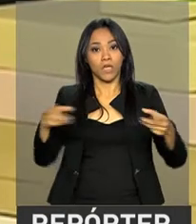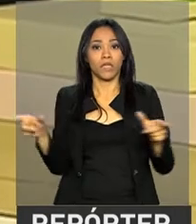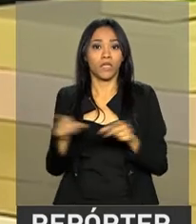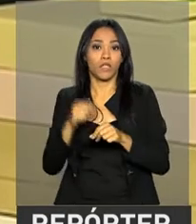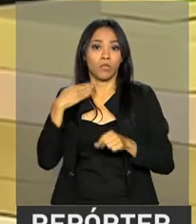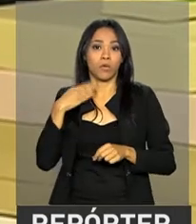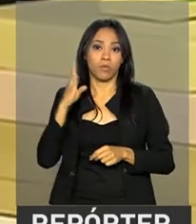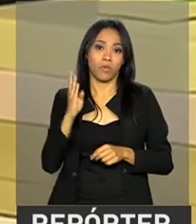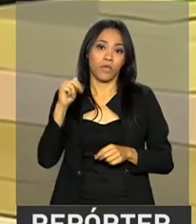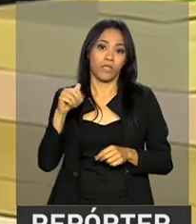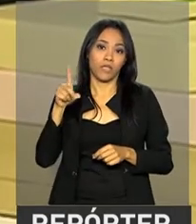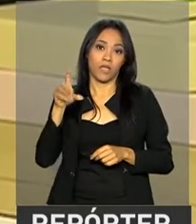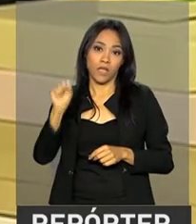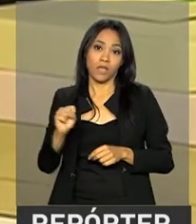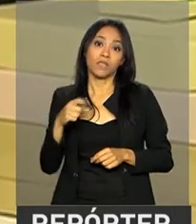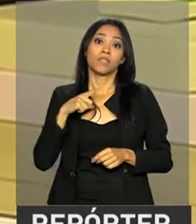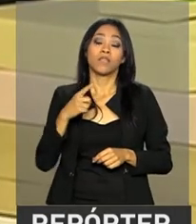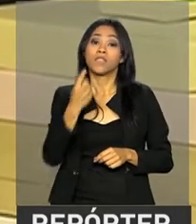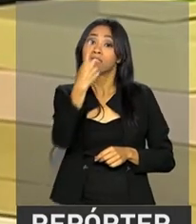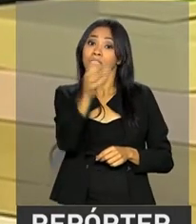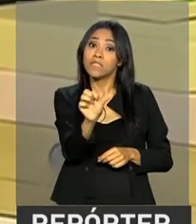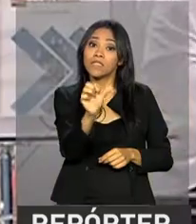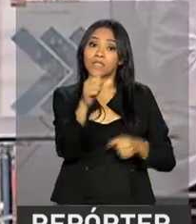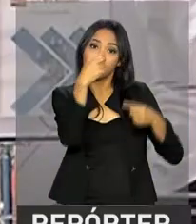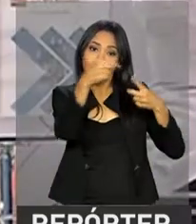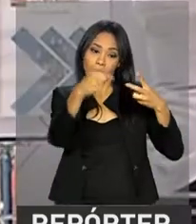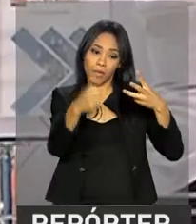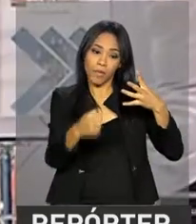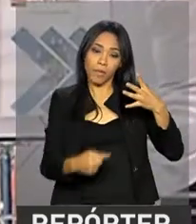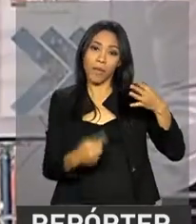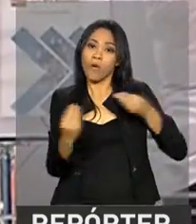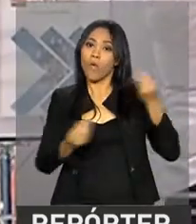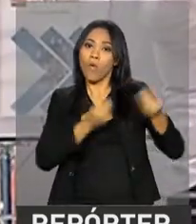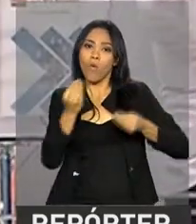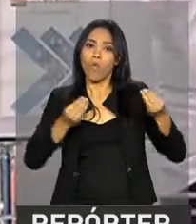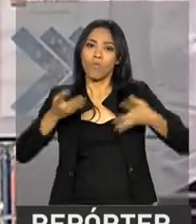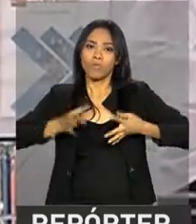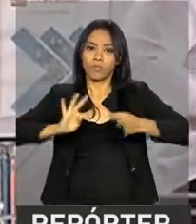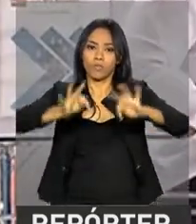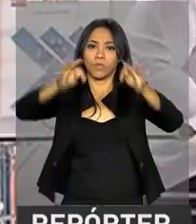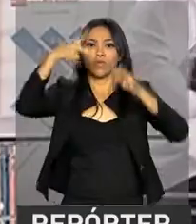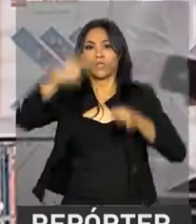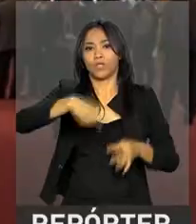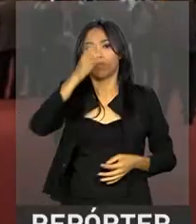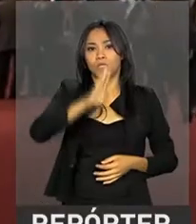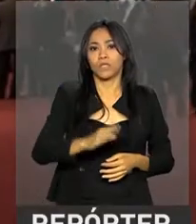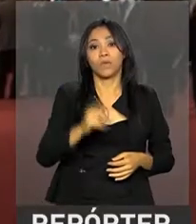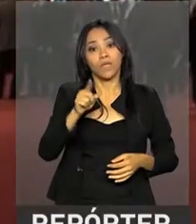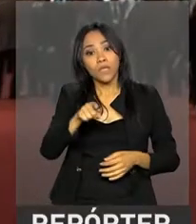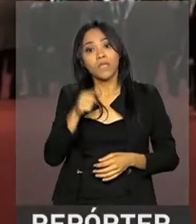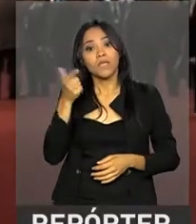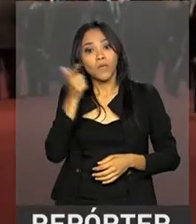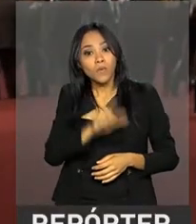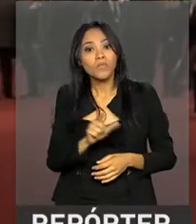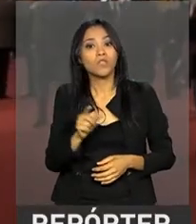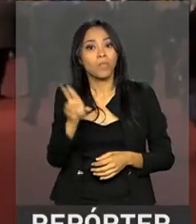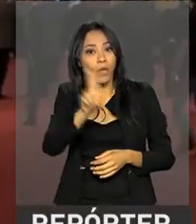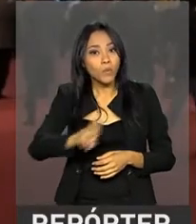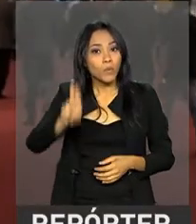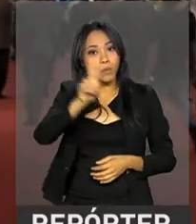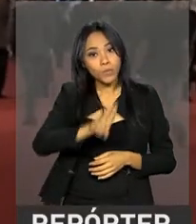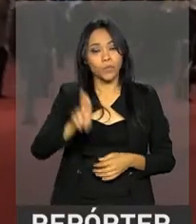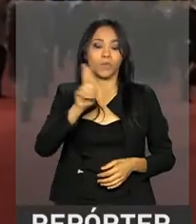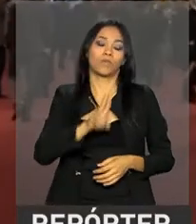iniciativas para o desenvolvimento dessa tecnologia no brasil e analisou dez ambientes para o uso da internet das coisas principalmente